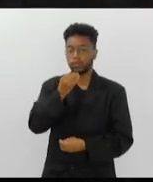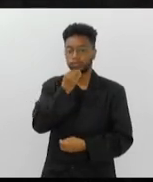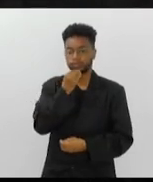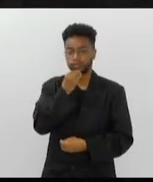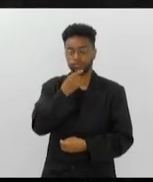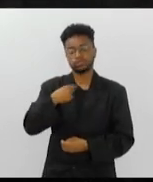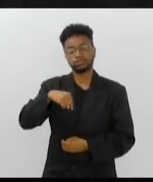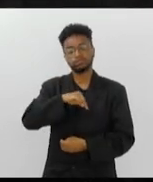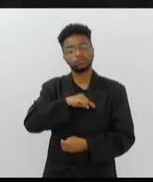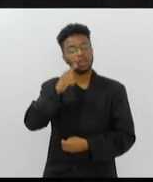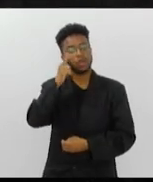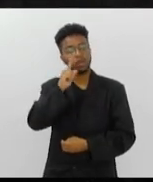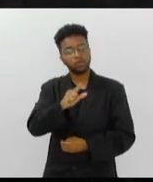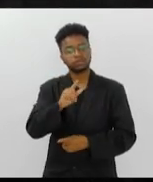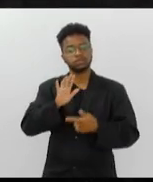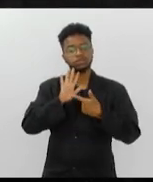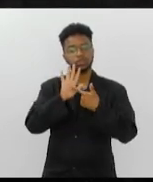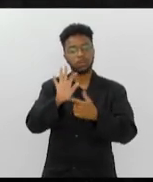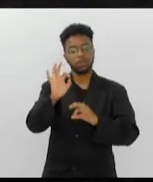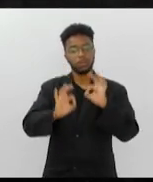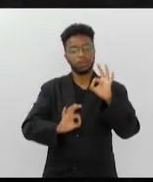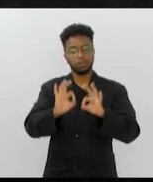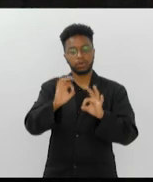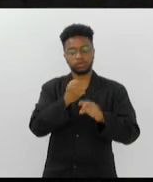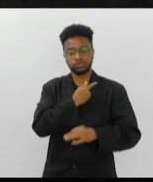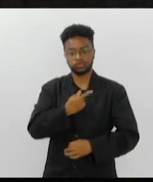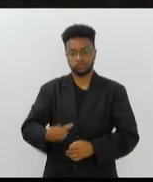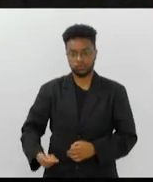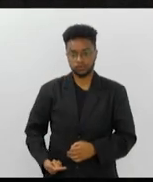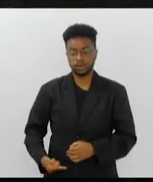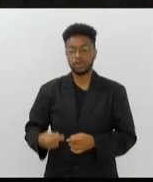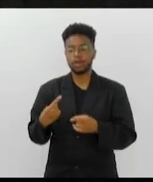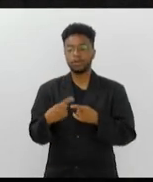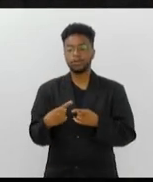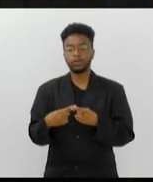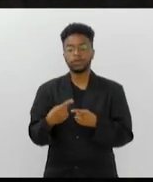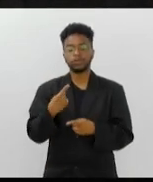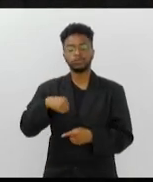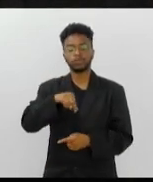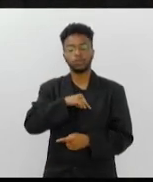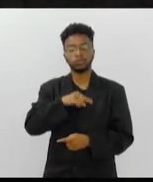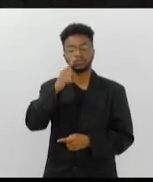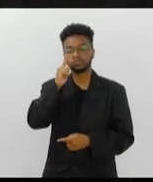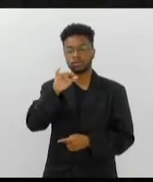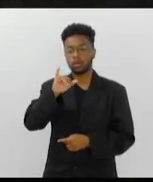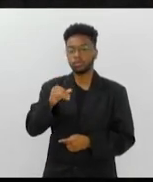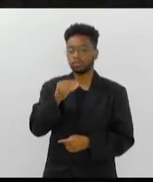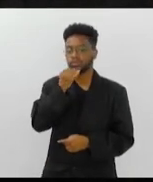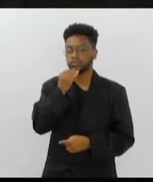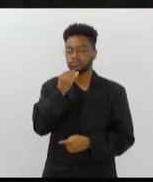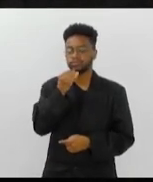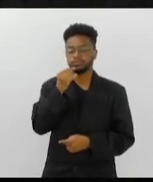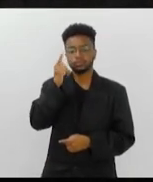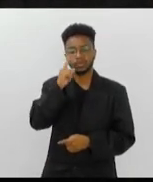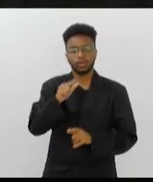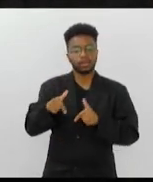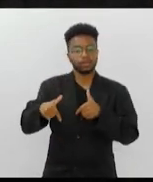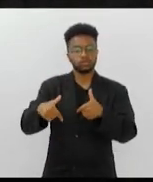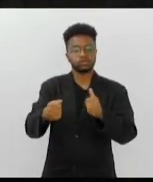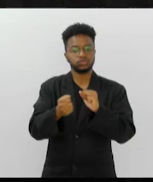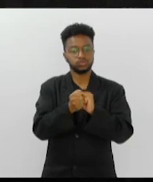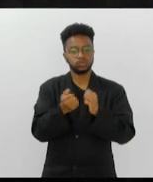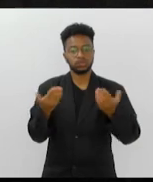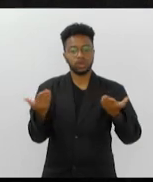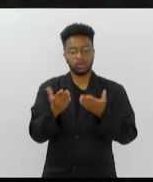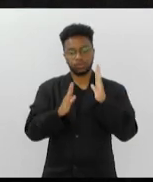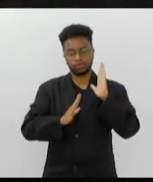da gente poder apresentar um plano de governo, que nós tivemos a oportunidade de poder estar junto nesses